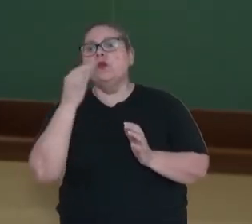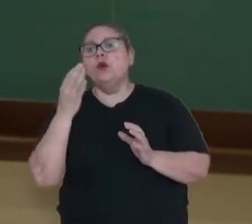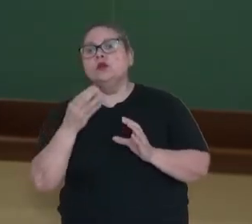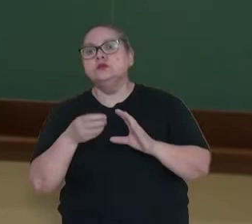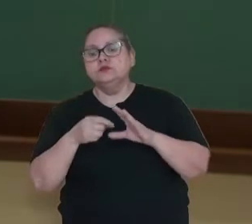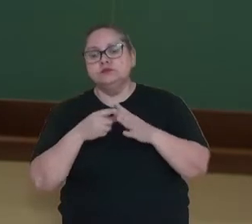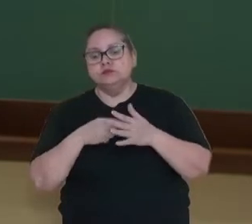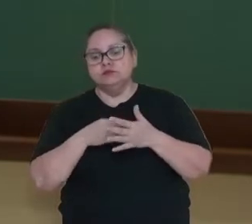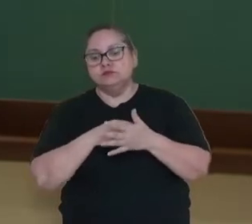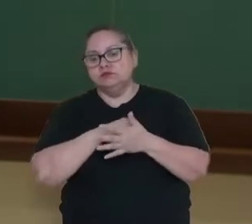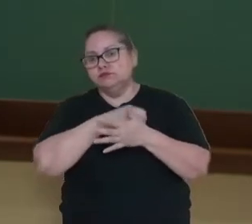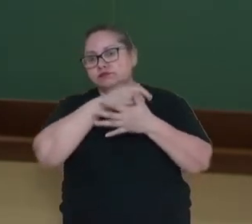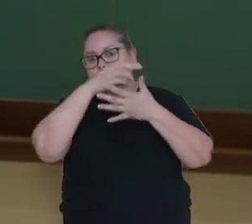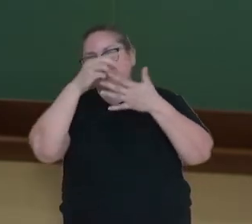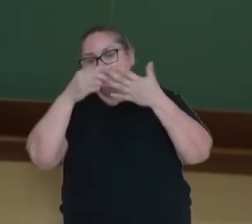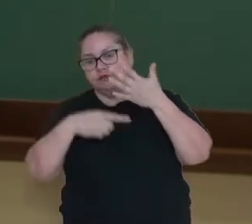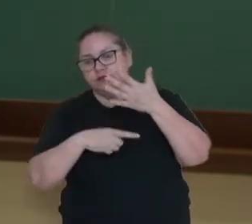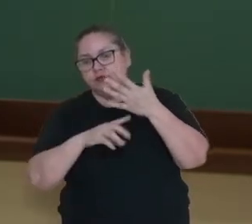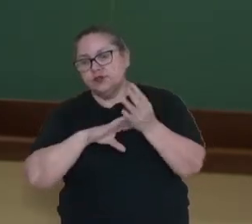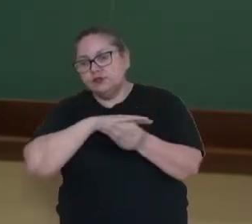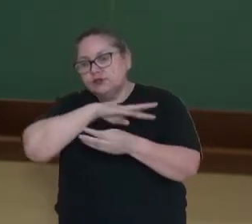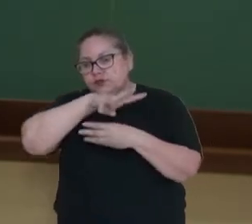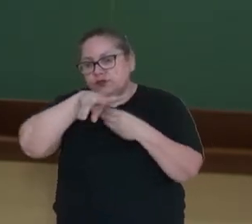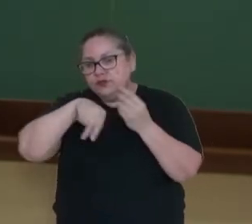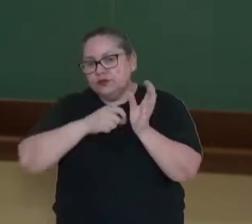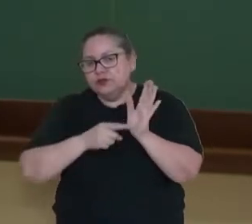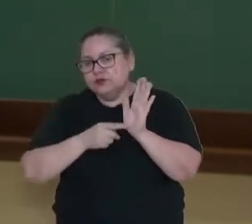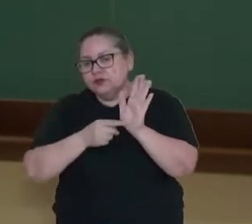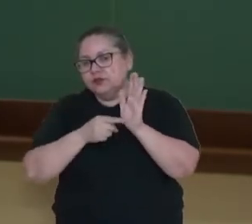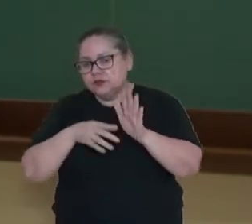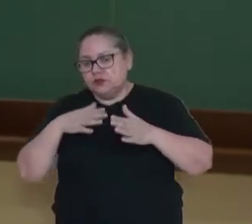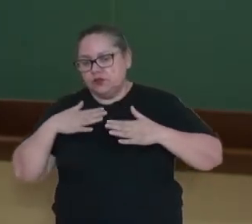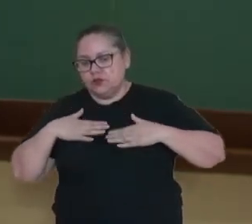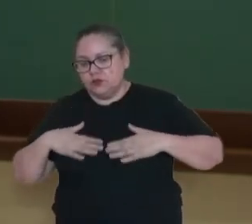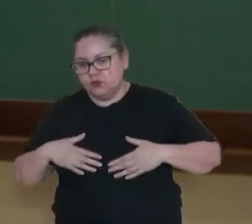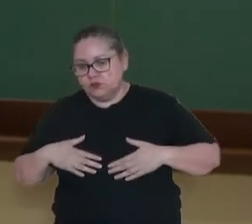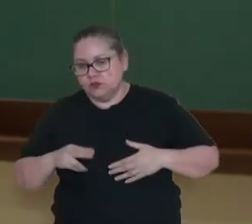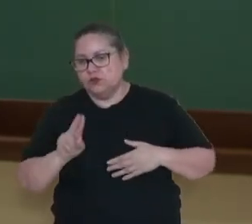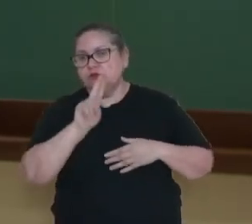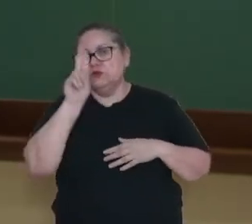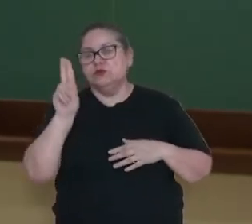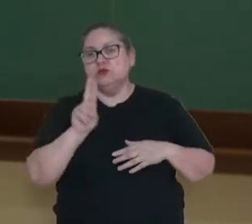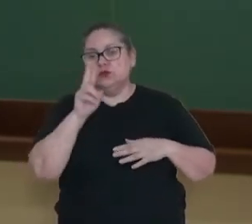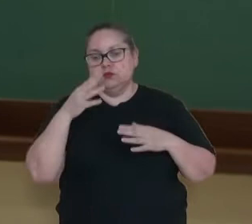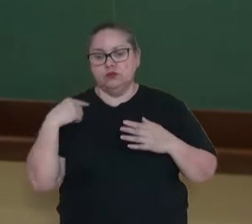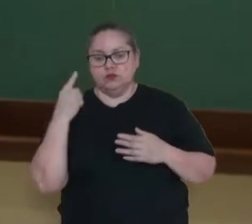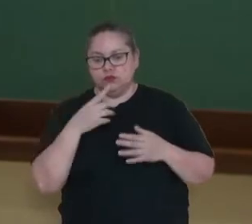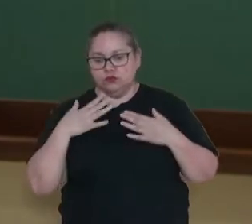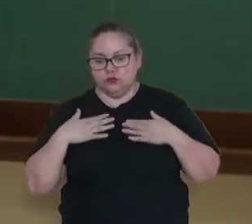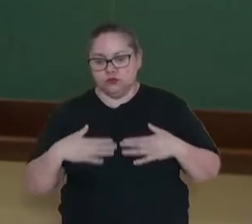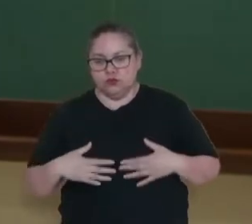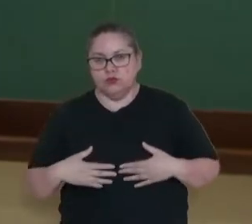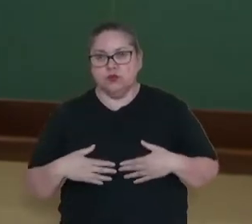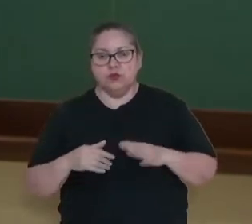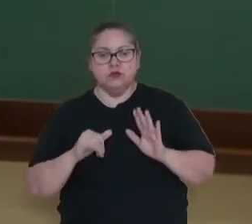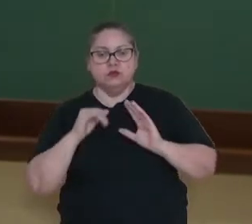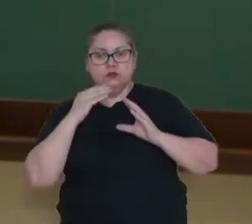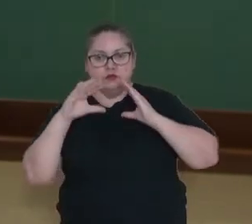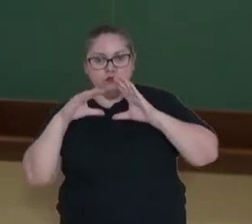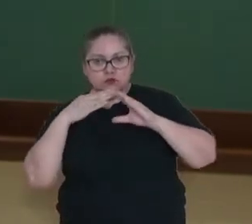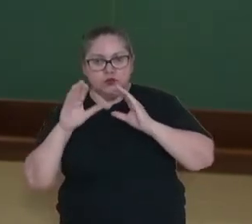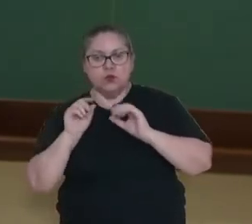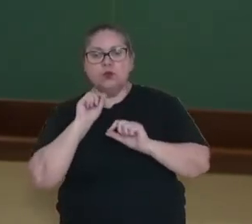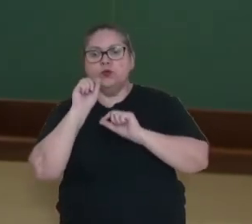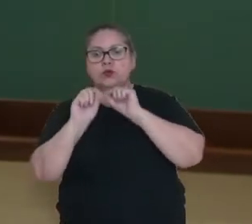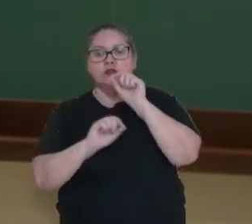os elementos que estão envolvidos nessa expressão corporal? Quando utilizamos o nosso corpo para nos comunicar, o